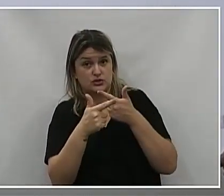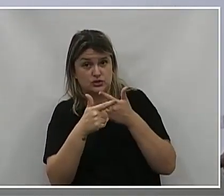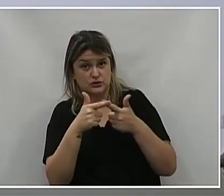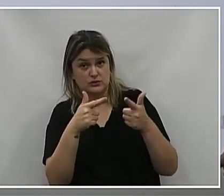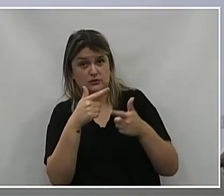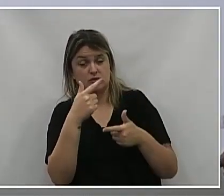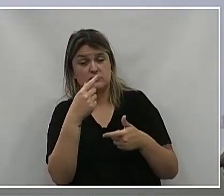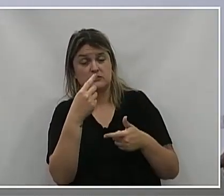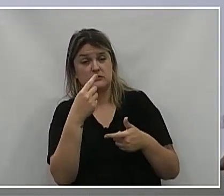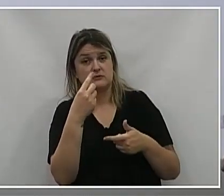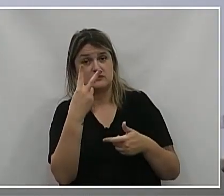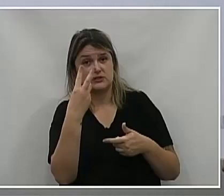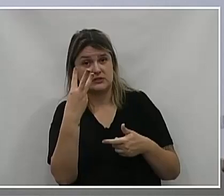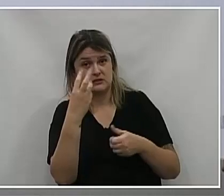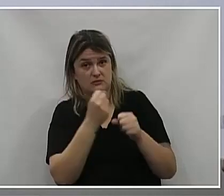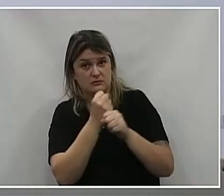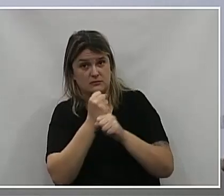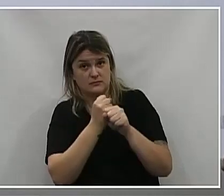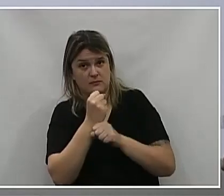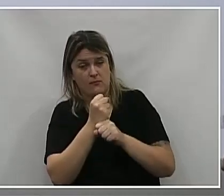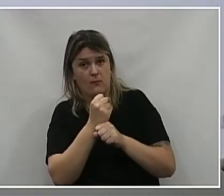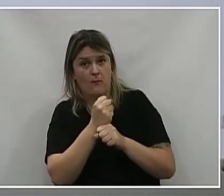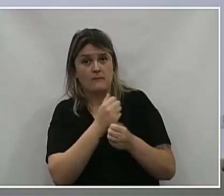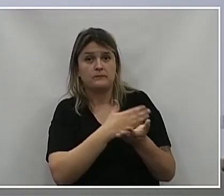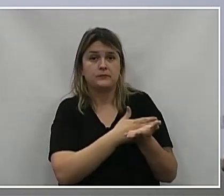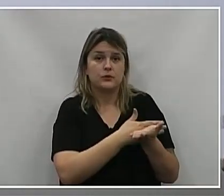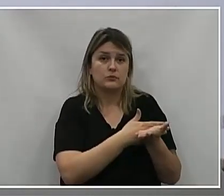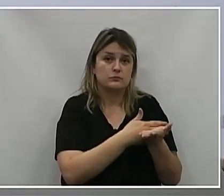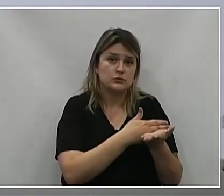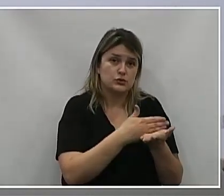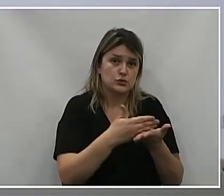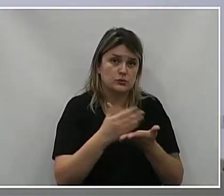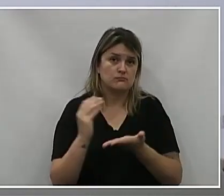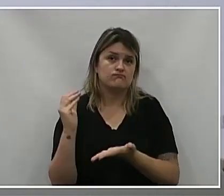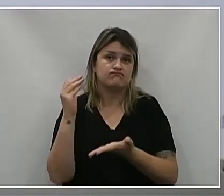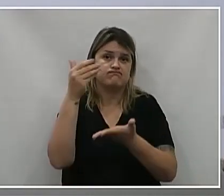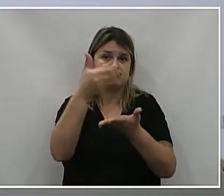anos, 276 meses, iniciaria com um desembolso mensal na ordem de R$